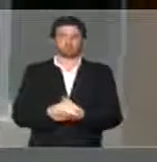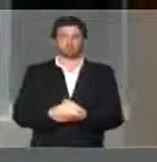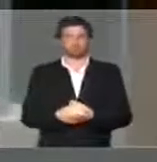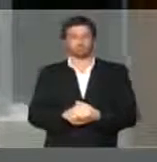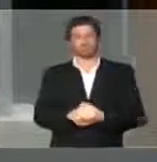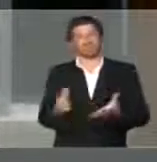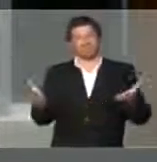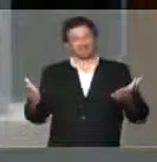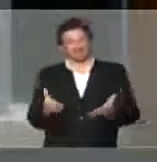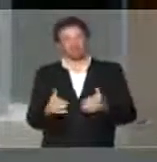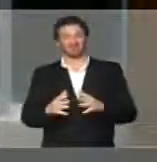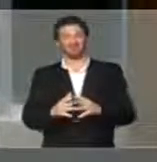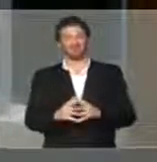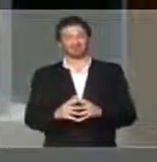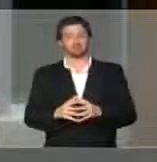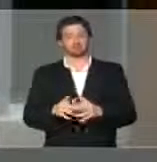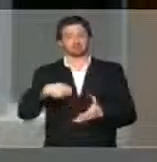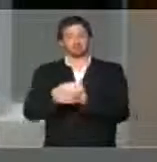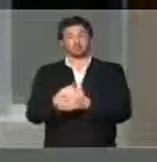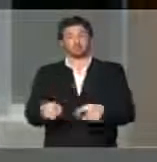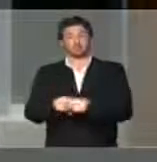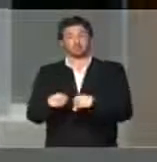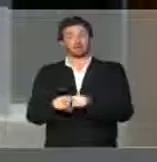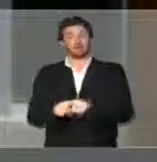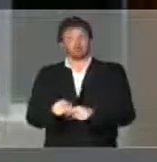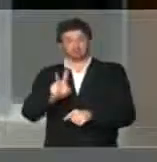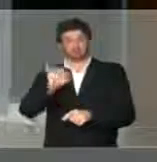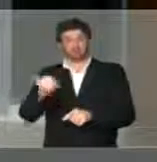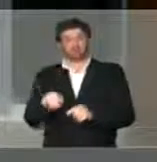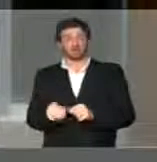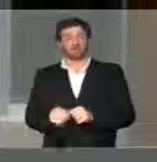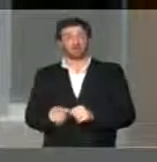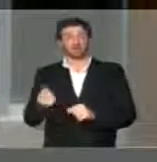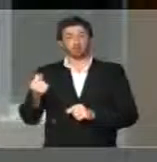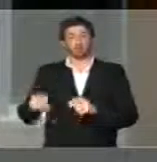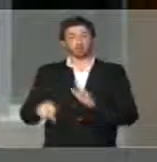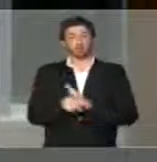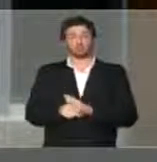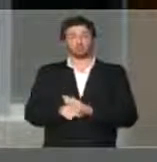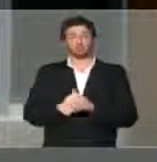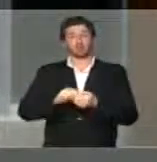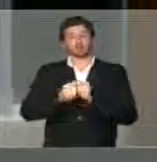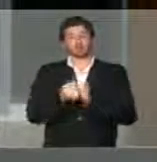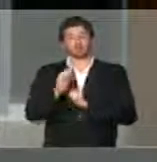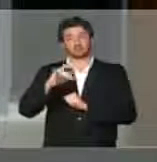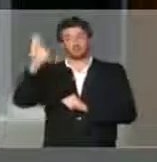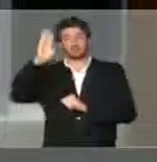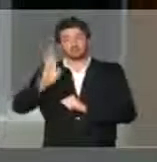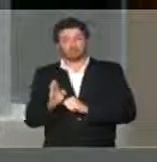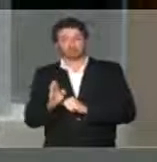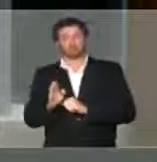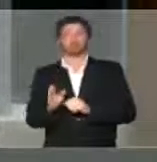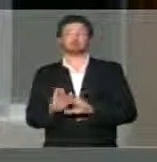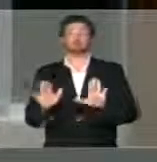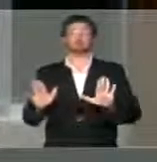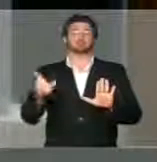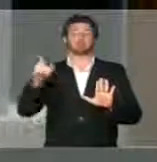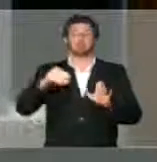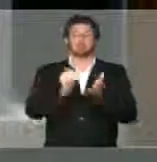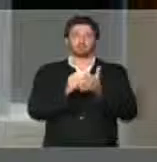brasileiro. Agora, além do mais, ele pagará também pela conta do rombo do ajuste fiscal do governo do Brasil. É